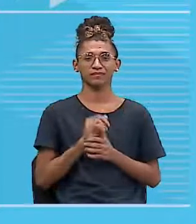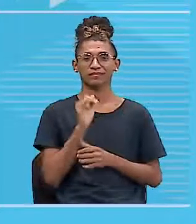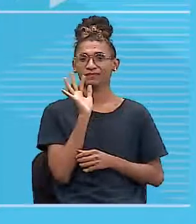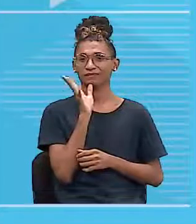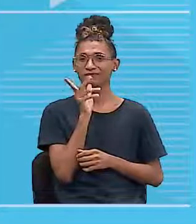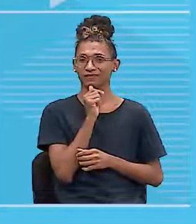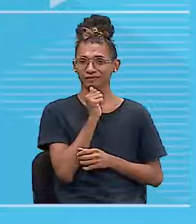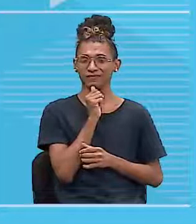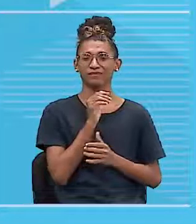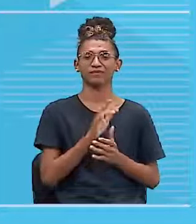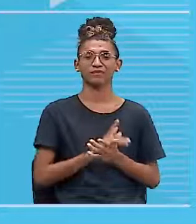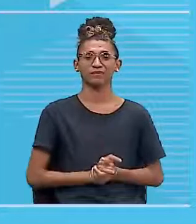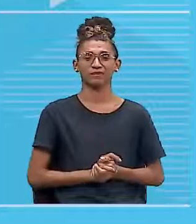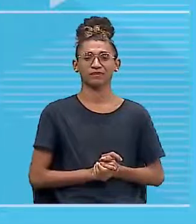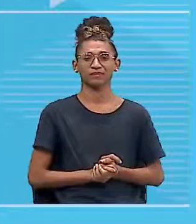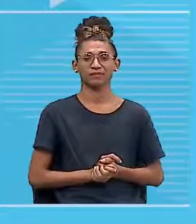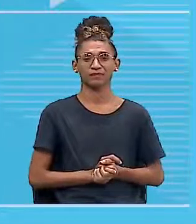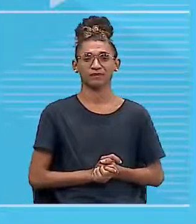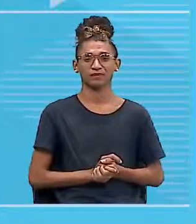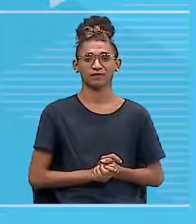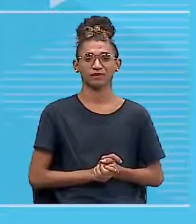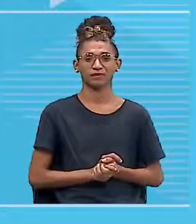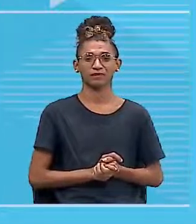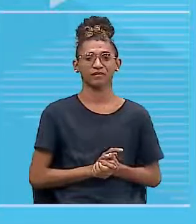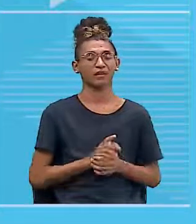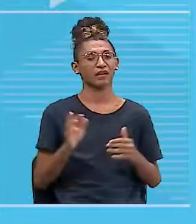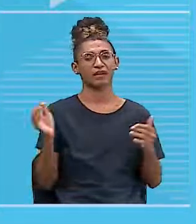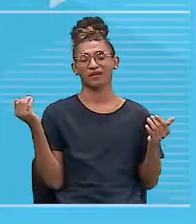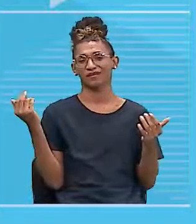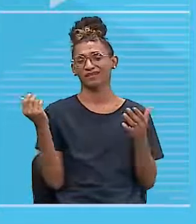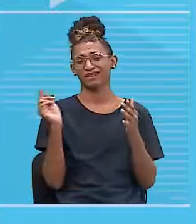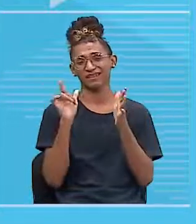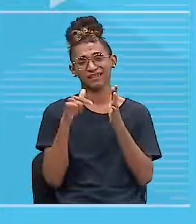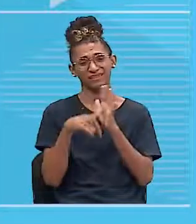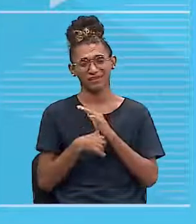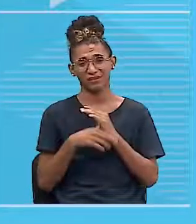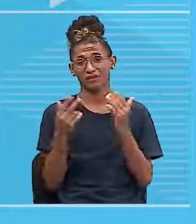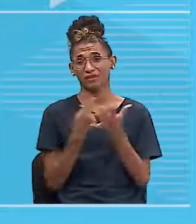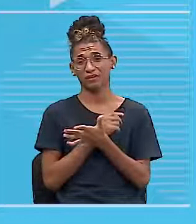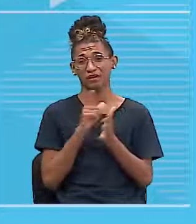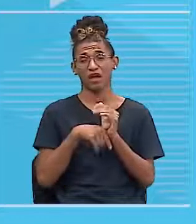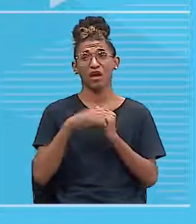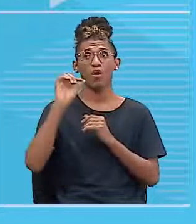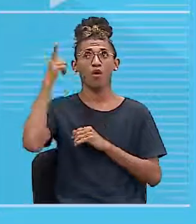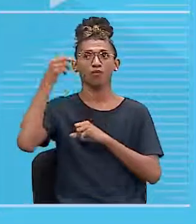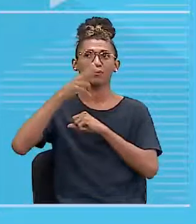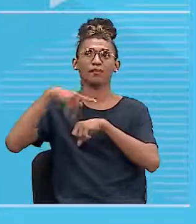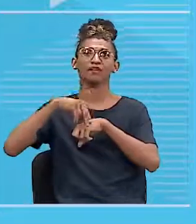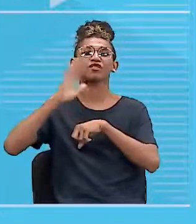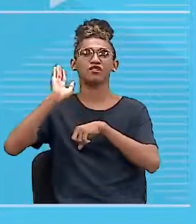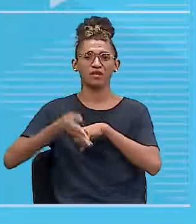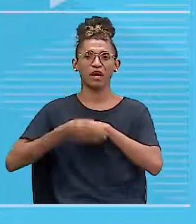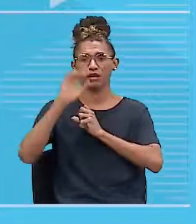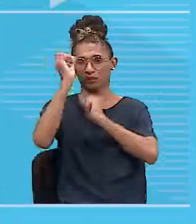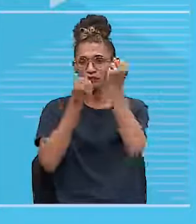avise e Adriana tamo junto filha ela ocorreu muito tarde outros pais já tinham se industrializado e a gente ainda dormindo